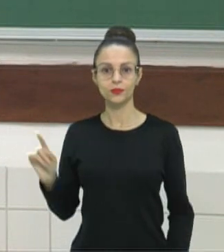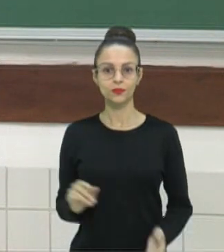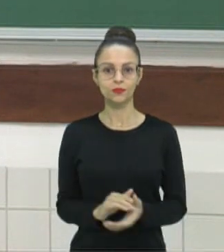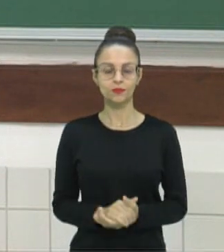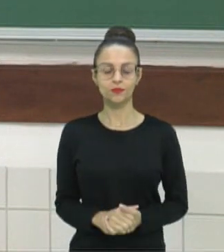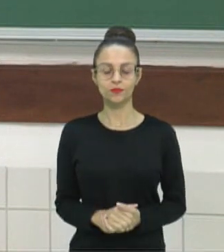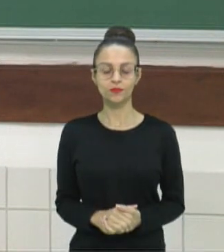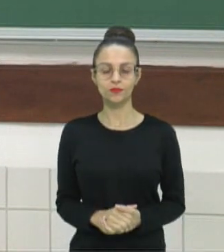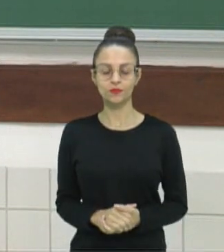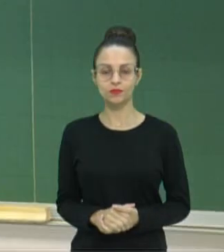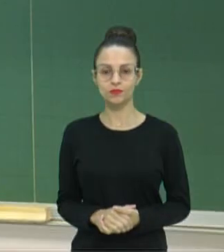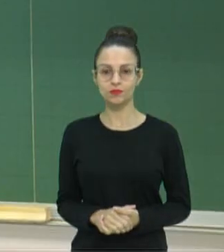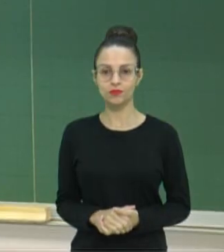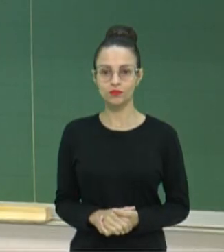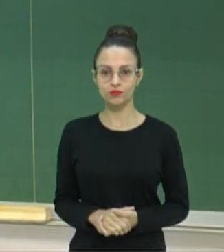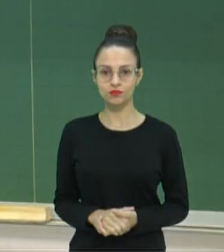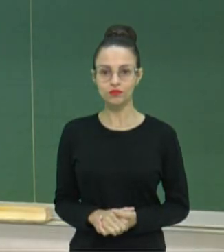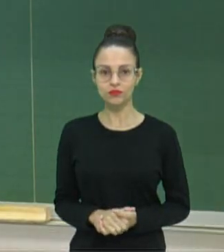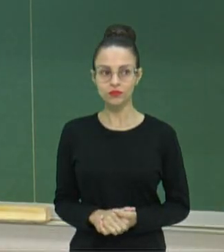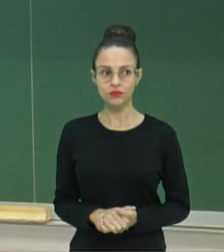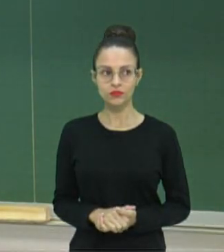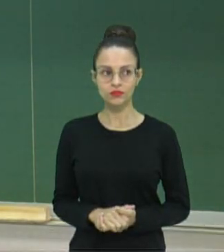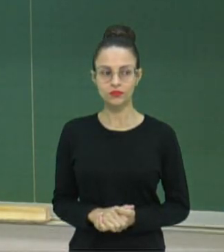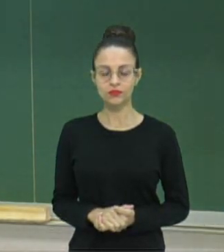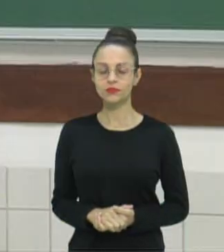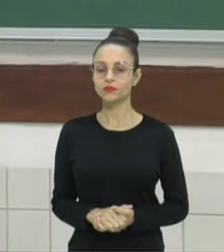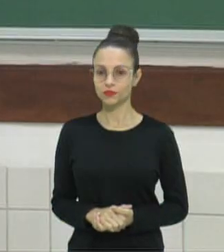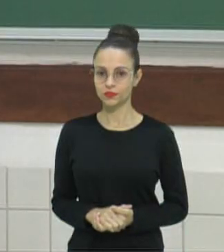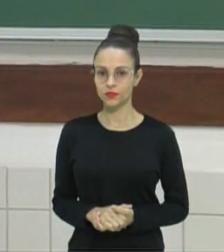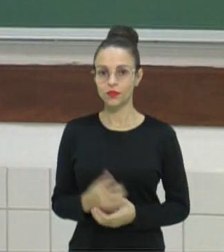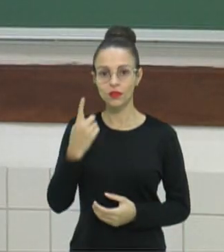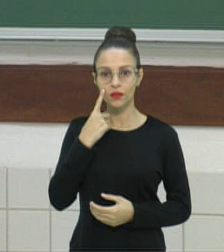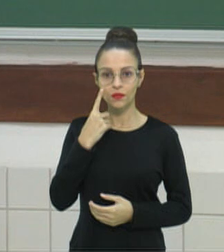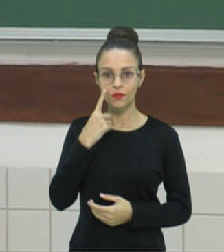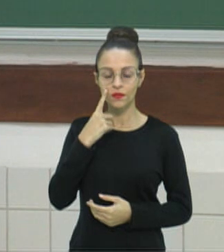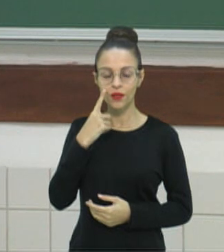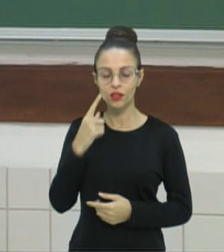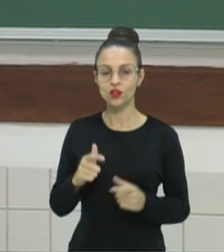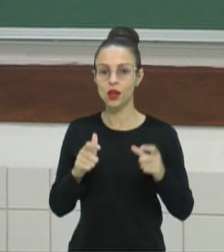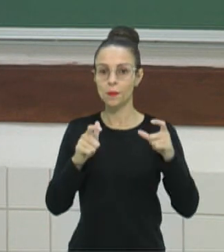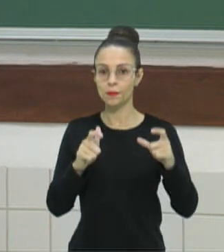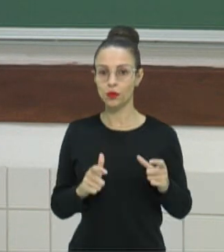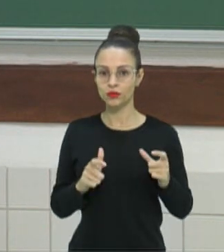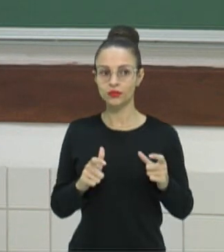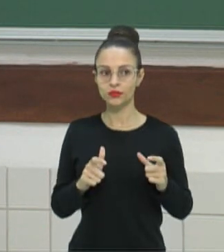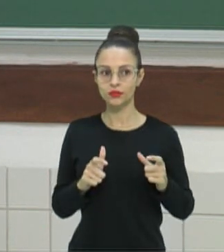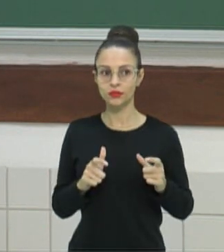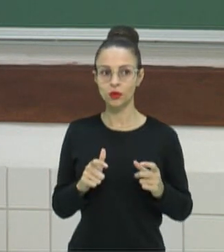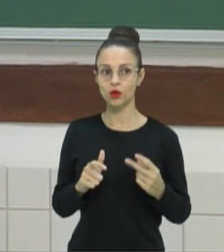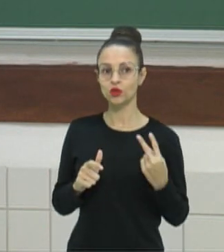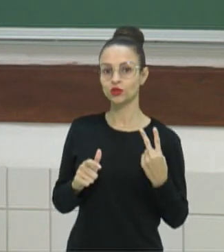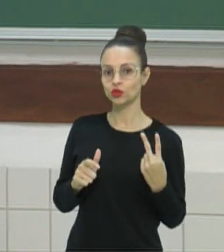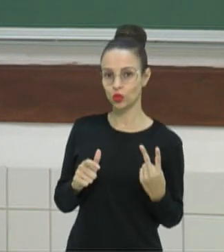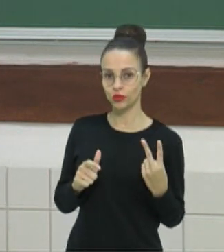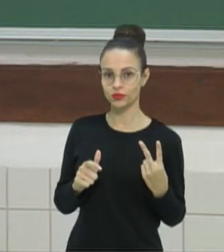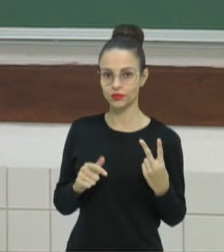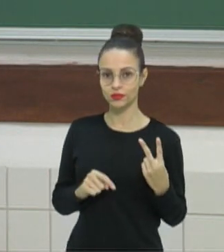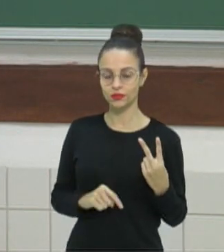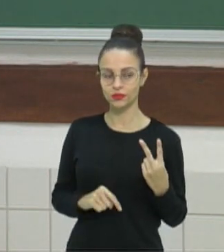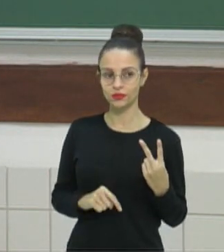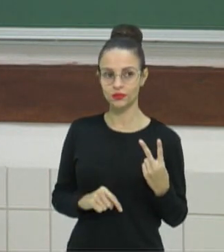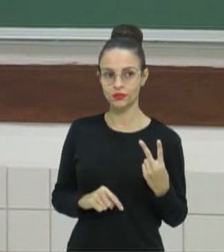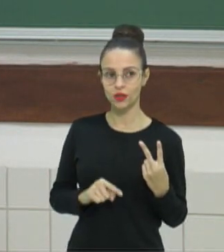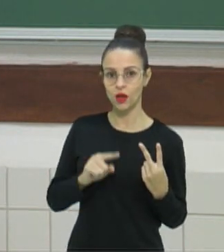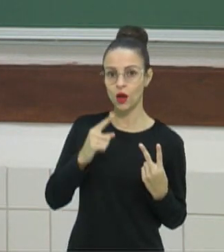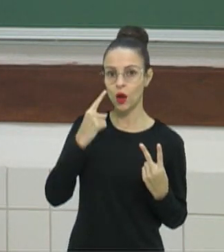Ele falou para nós, né, que se você for ver na posição 2 metros, né,